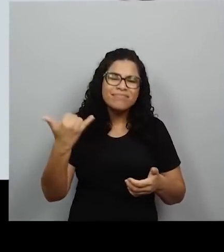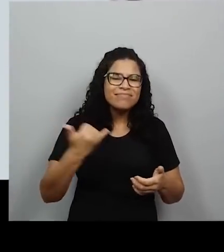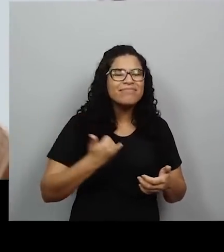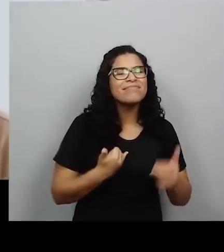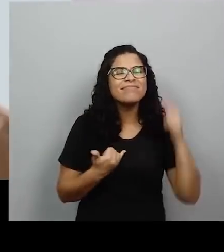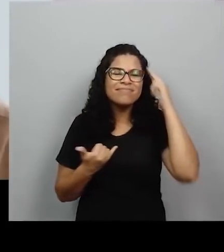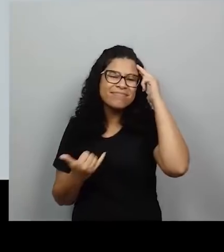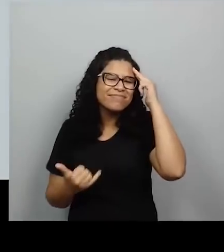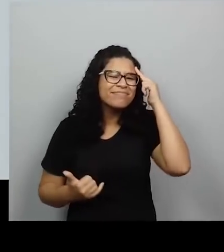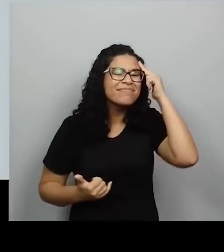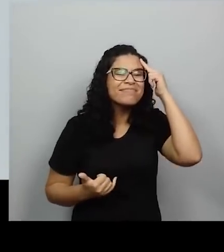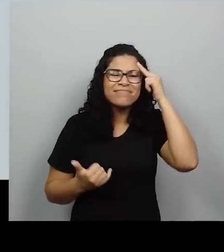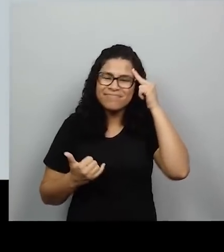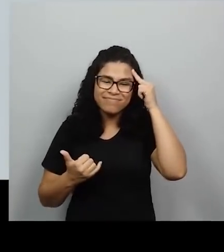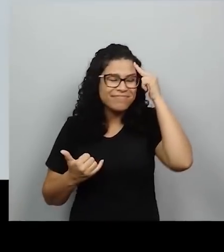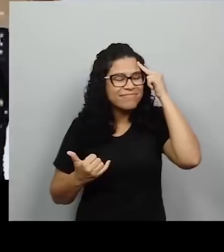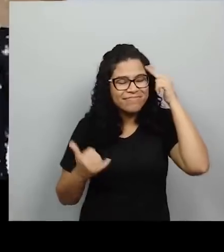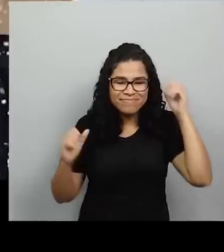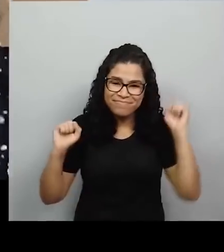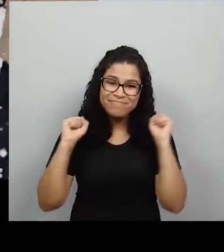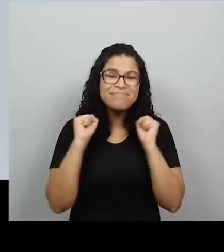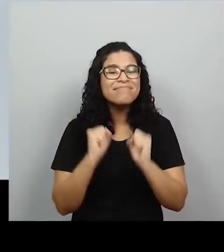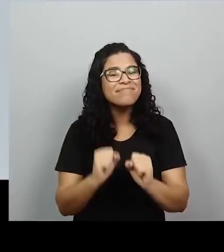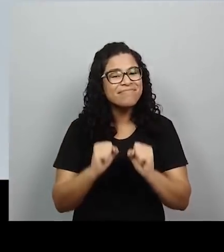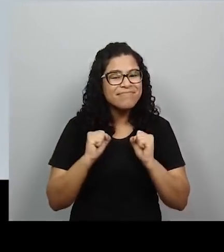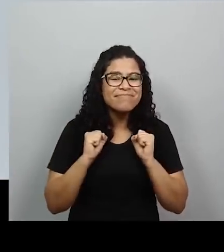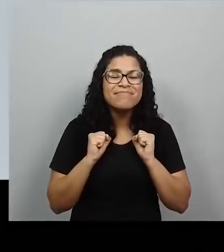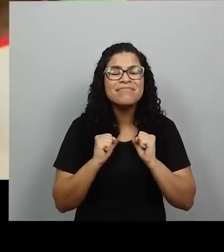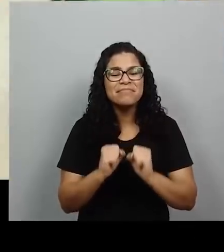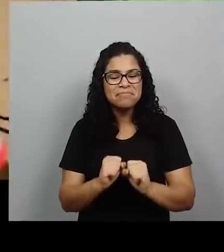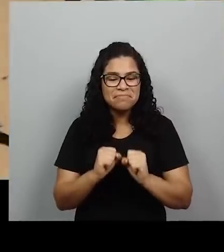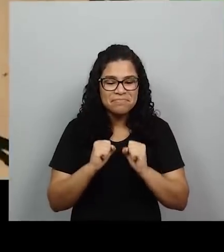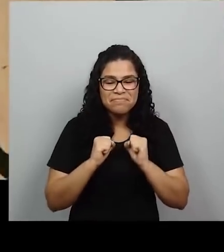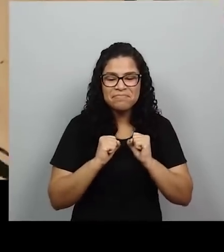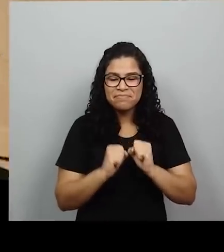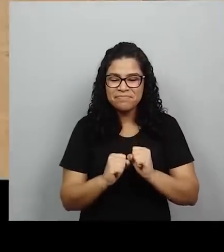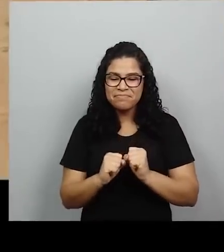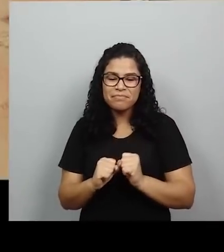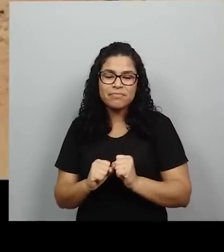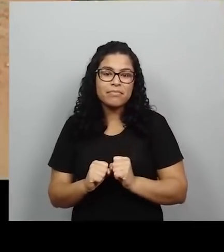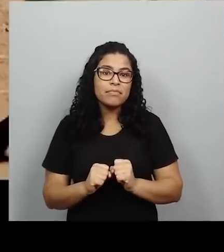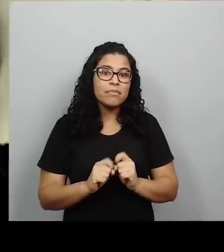You may say I'm a dreamer,